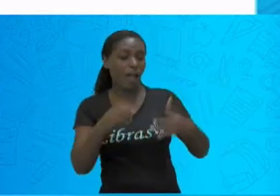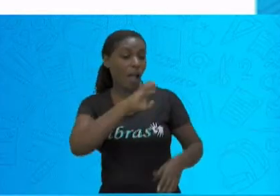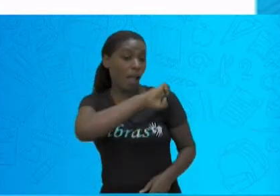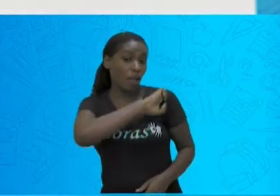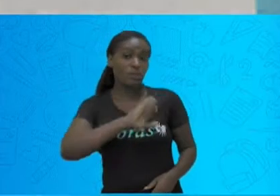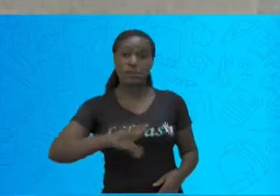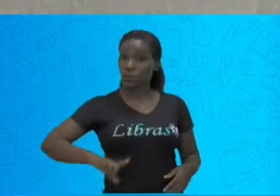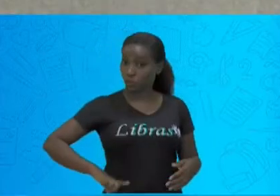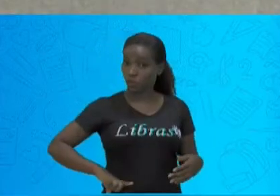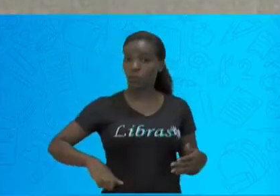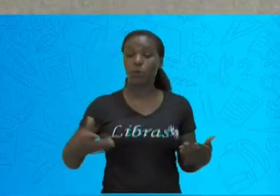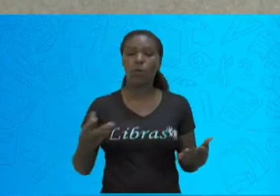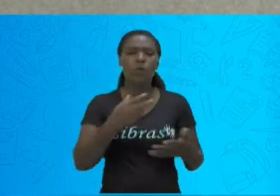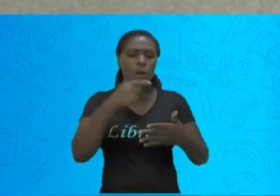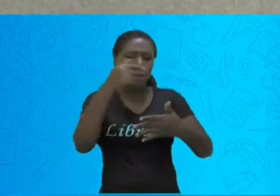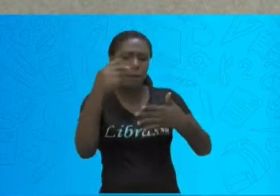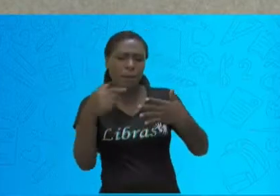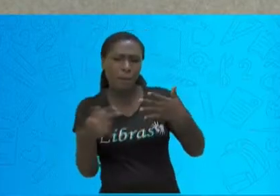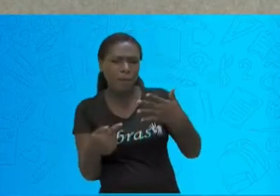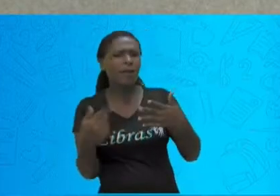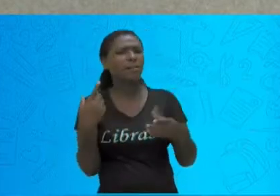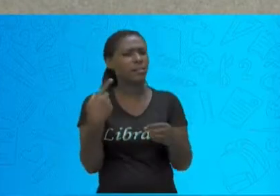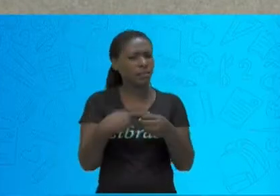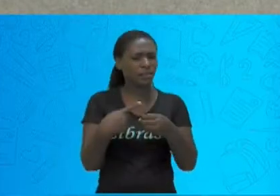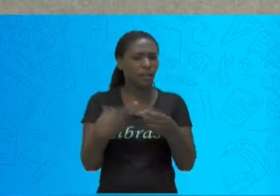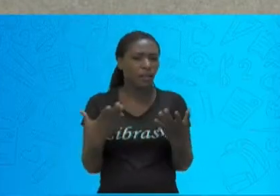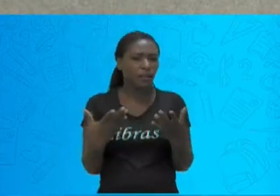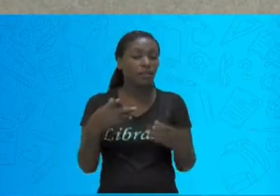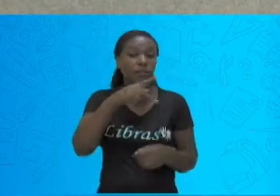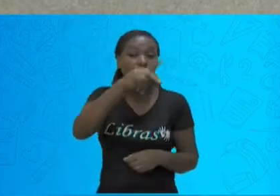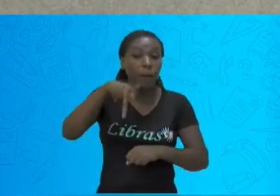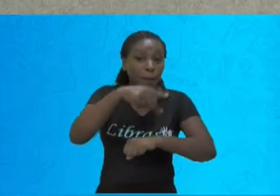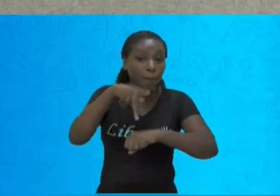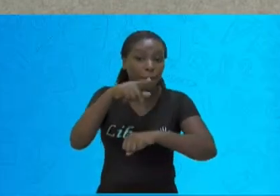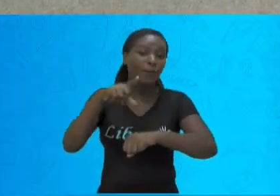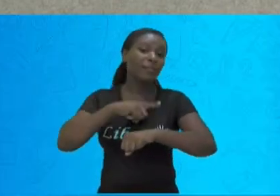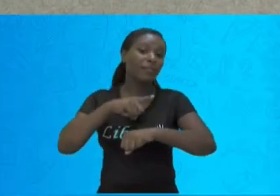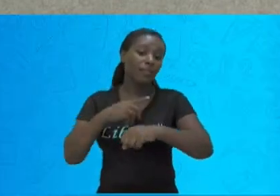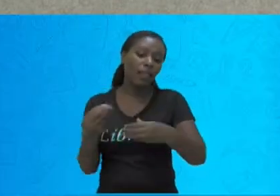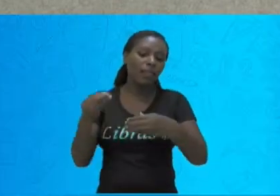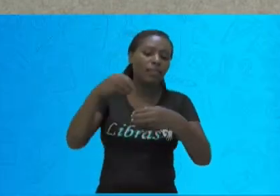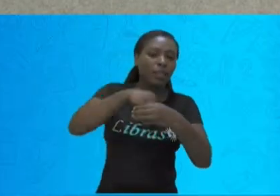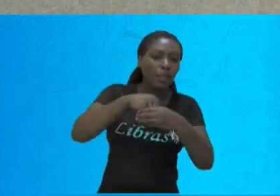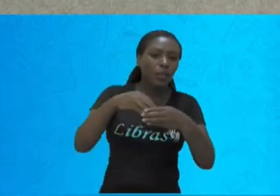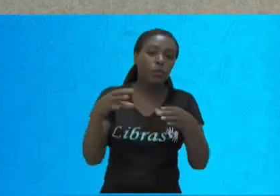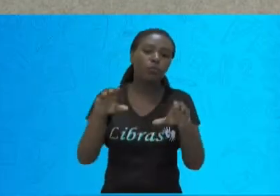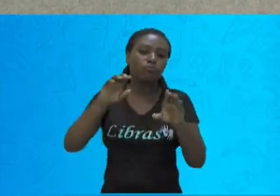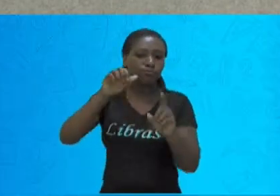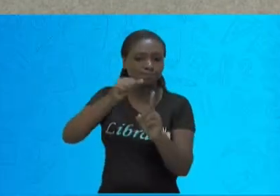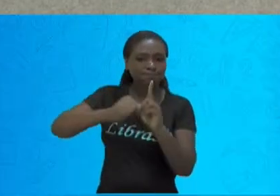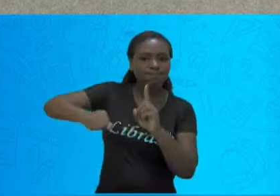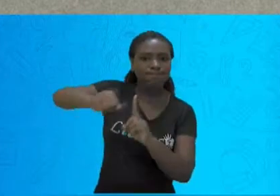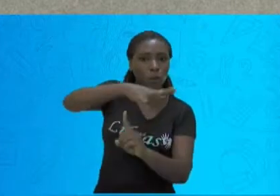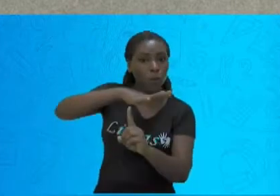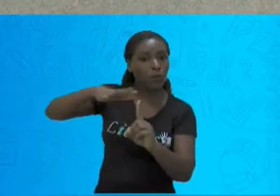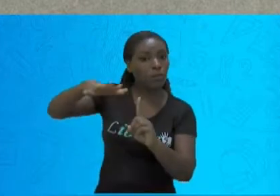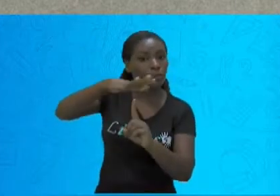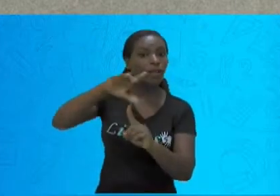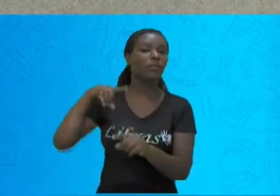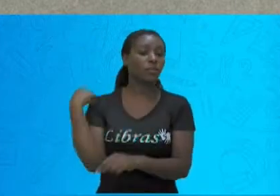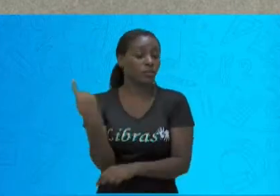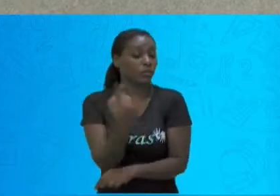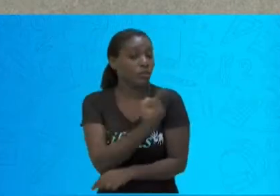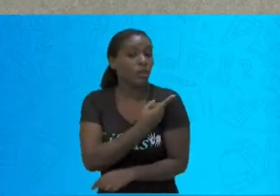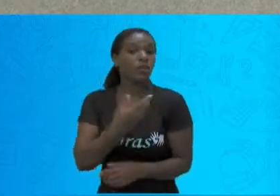países correspondem às civilizações que vamos estudar hoje. Por ordem cronológica,